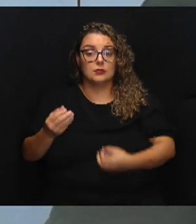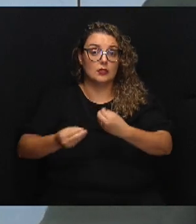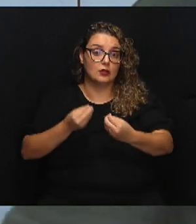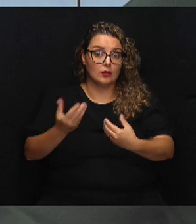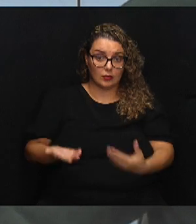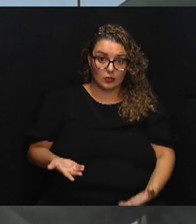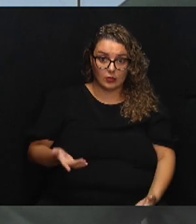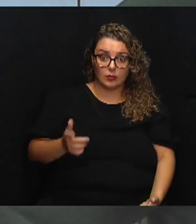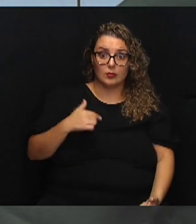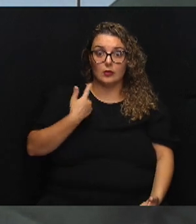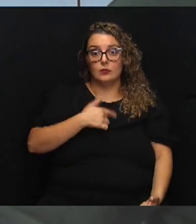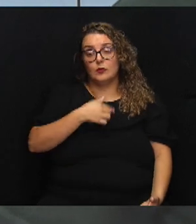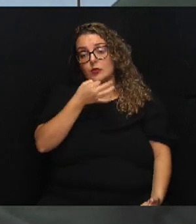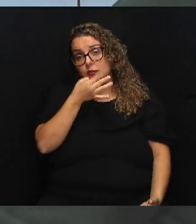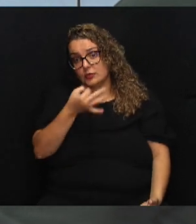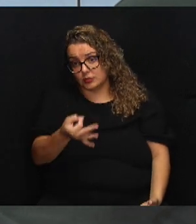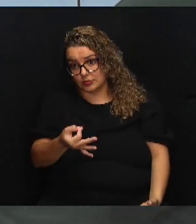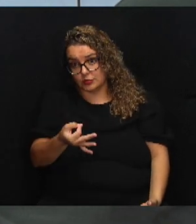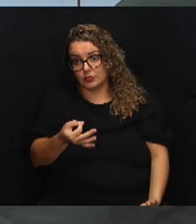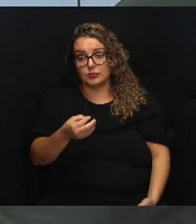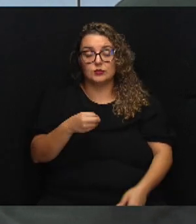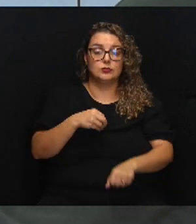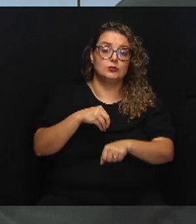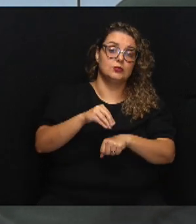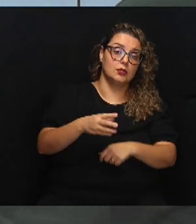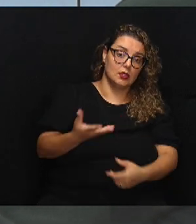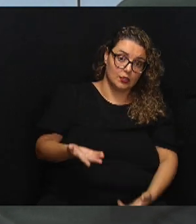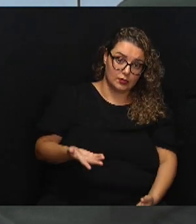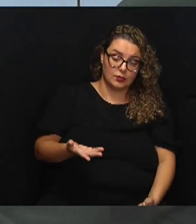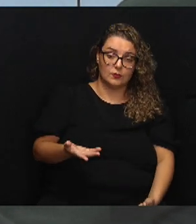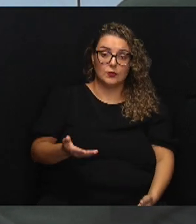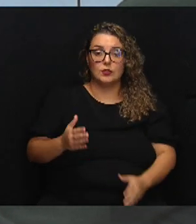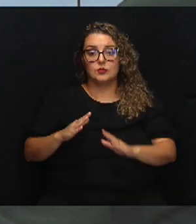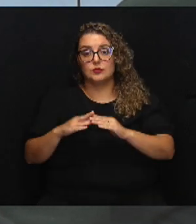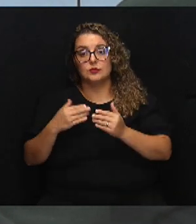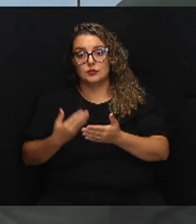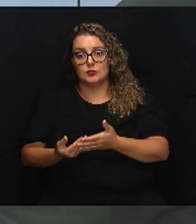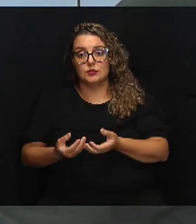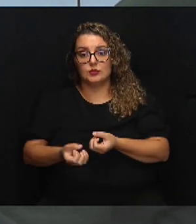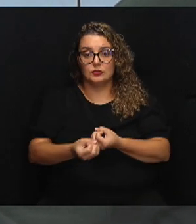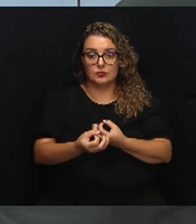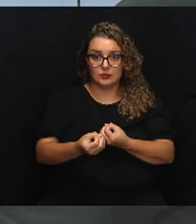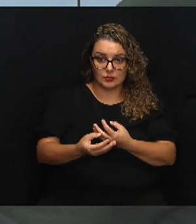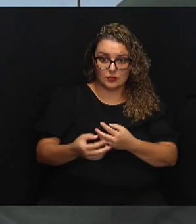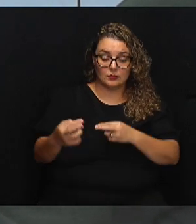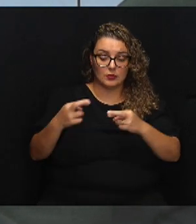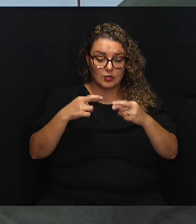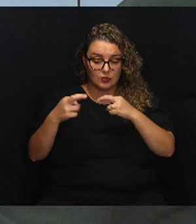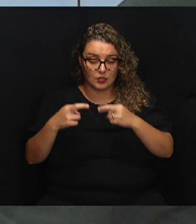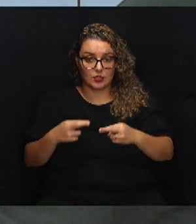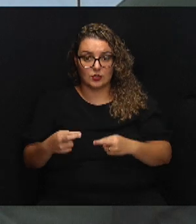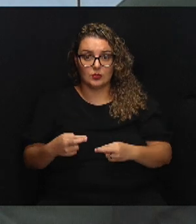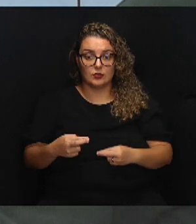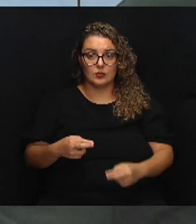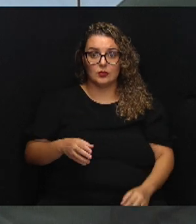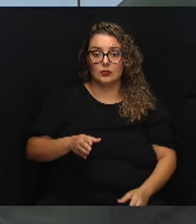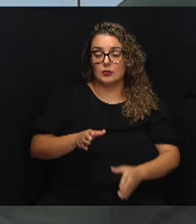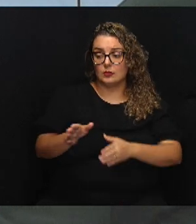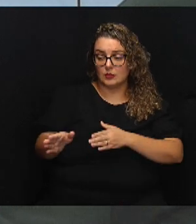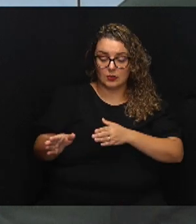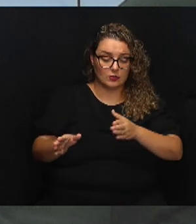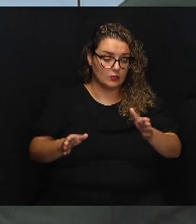da gente sugerir, através de indicação ou através de requerimento de informação, para que os fiscais sejam